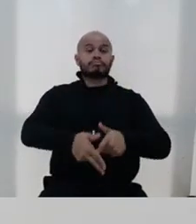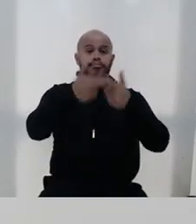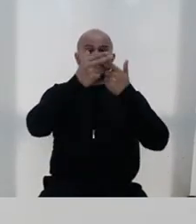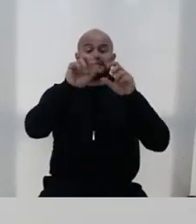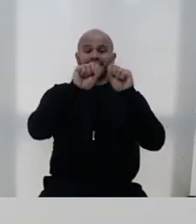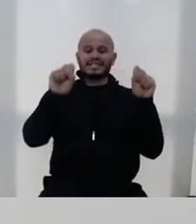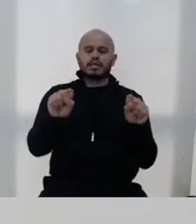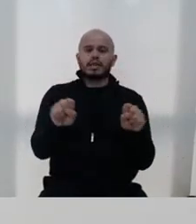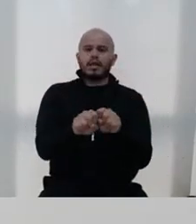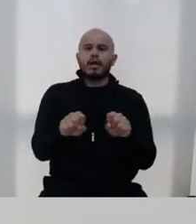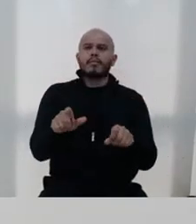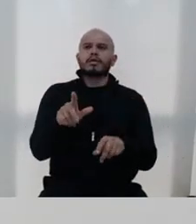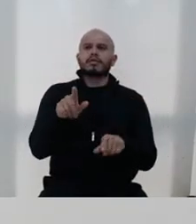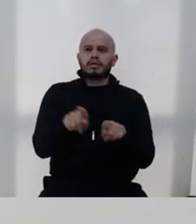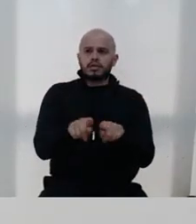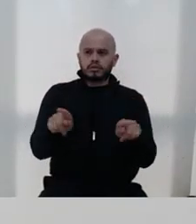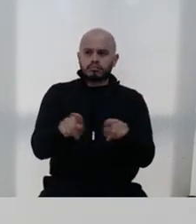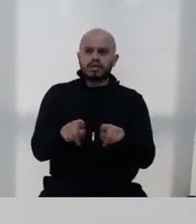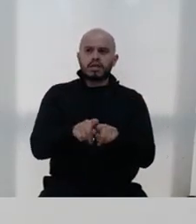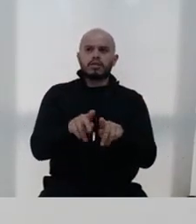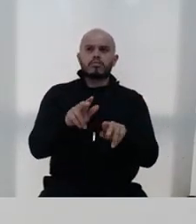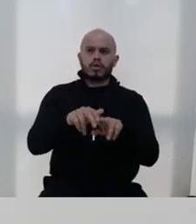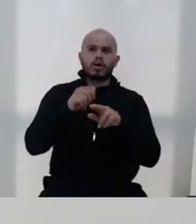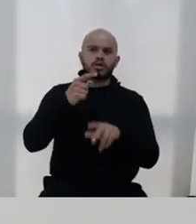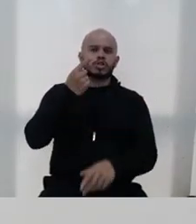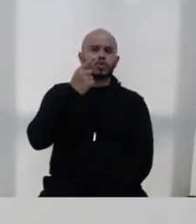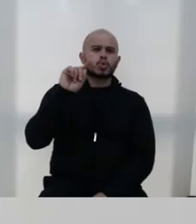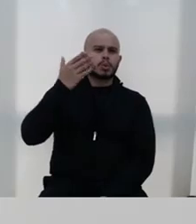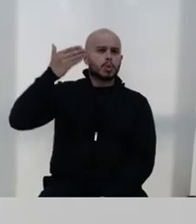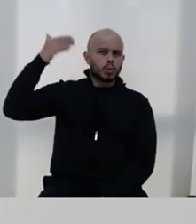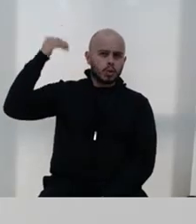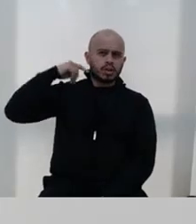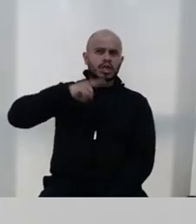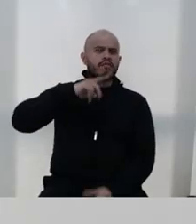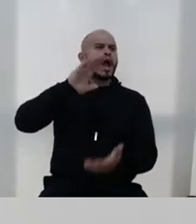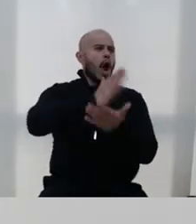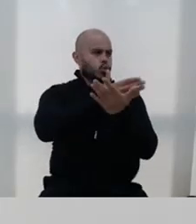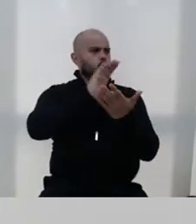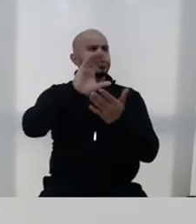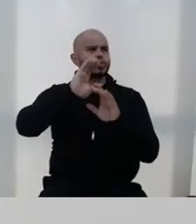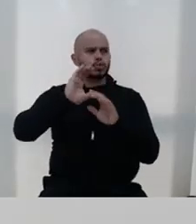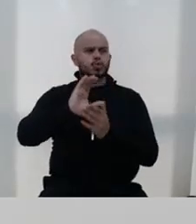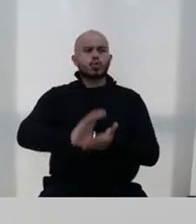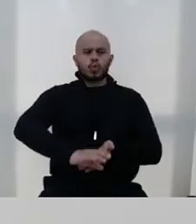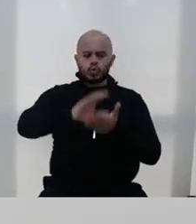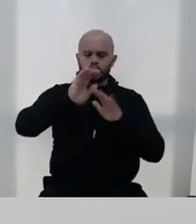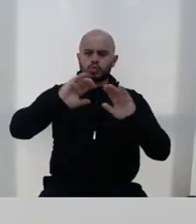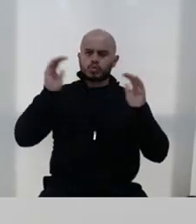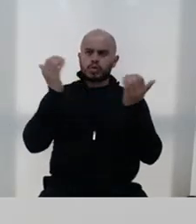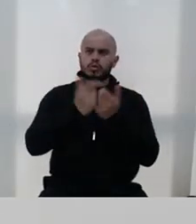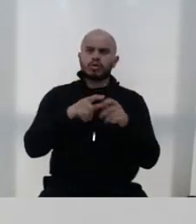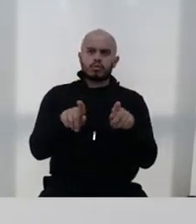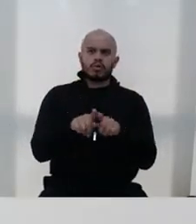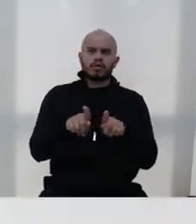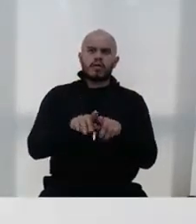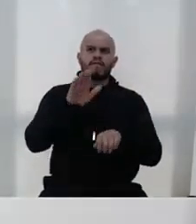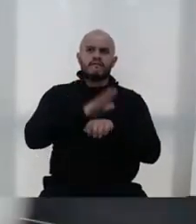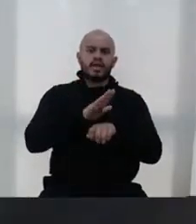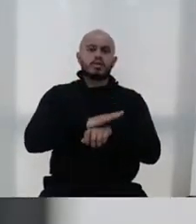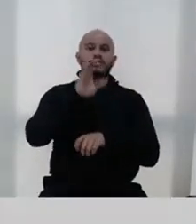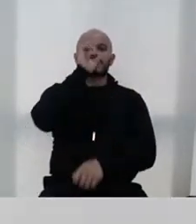desse aperfeiçoamento em razão das últimas, inclusive, publicações que foram feitas aqui pelo Conselho Superior, do plantão que é realizado